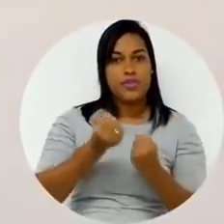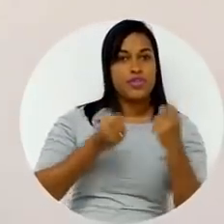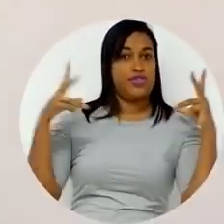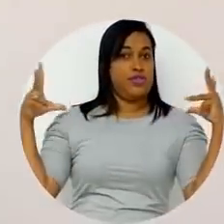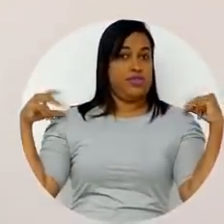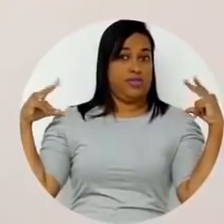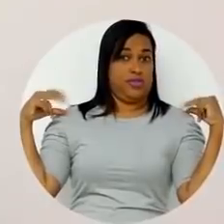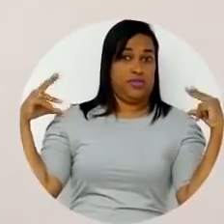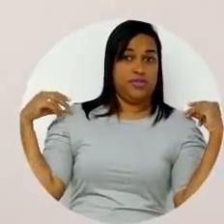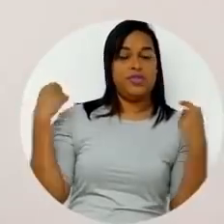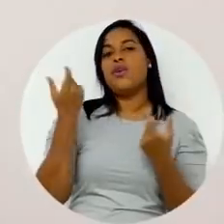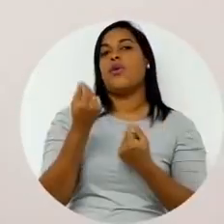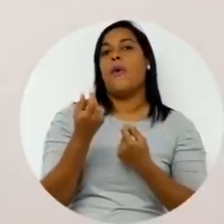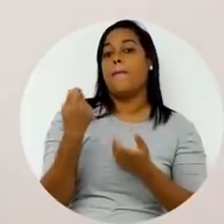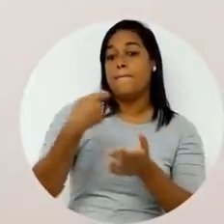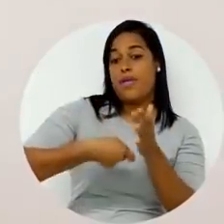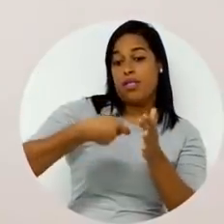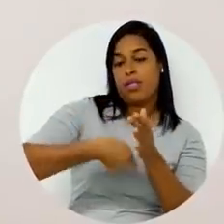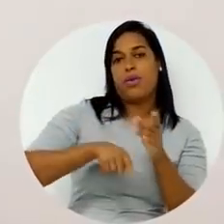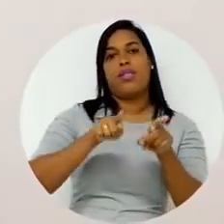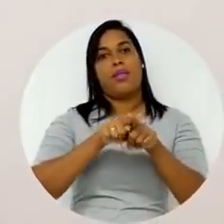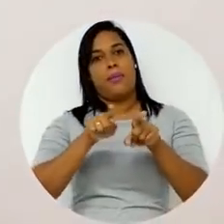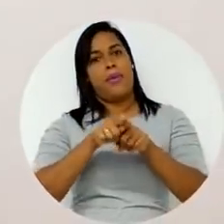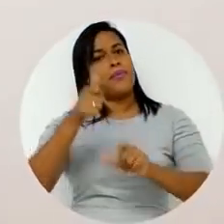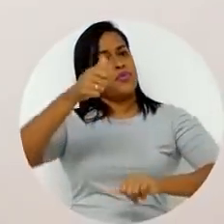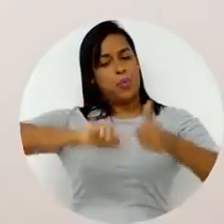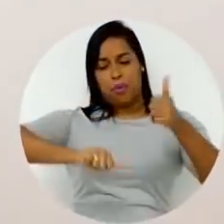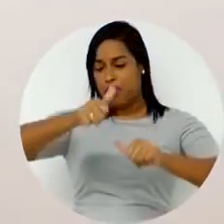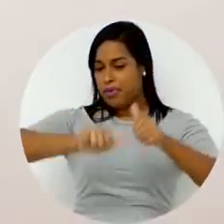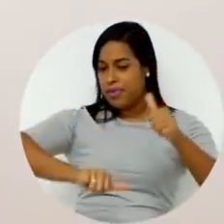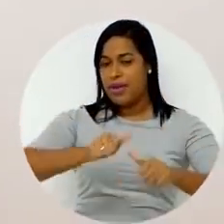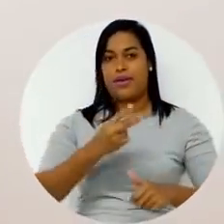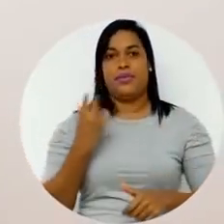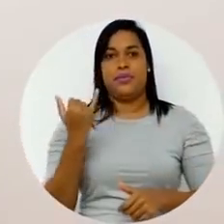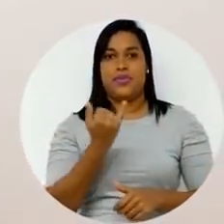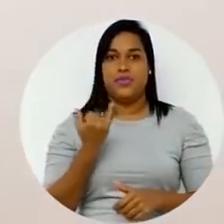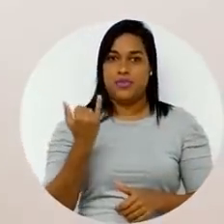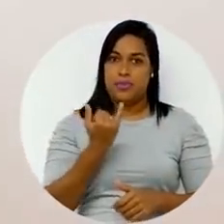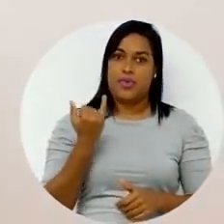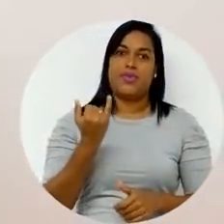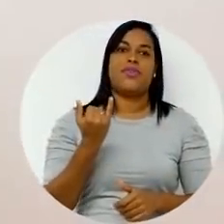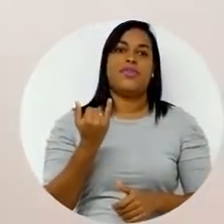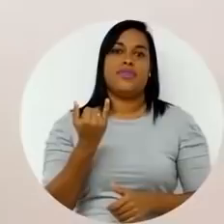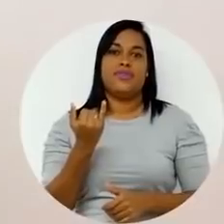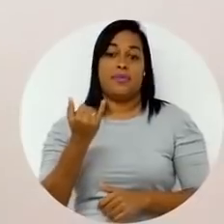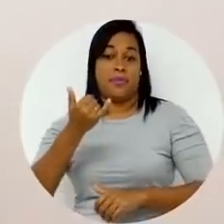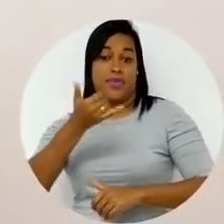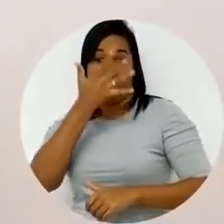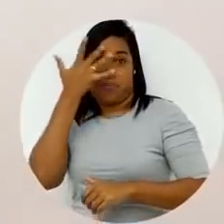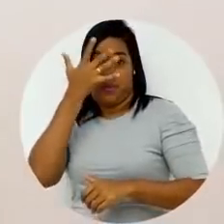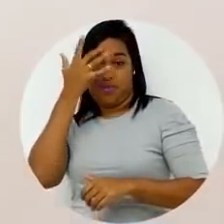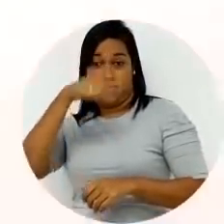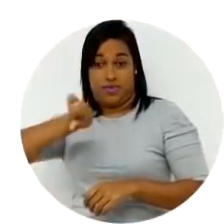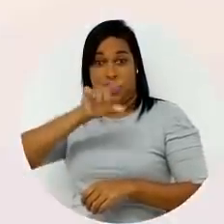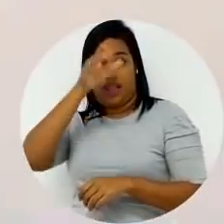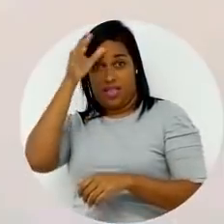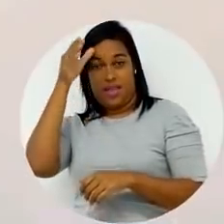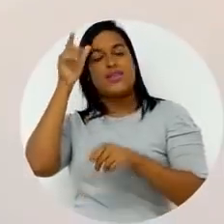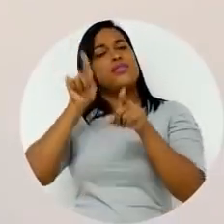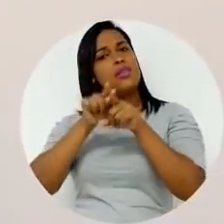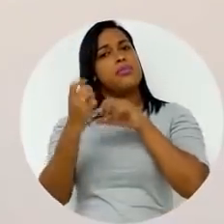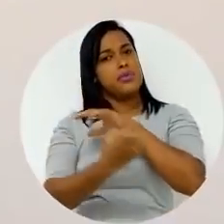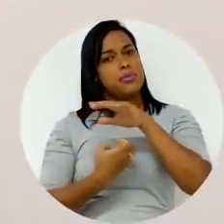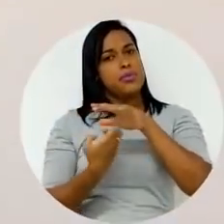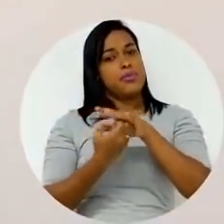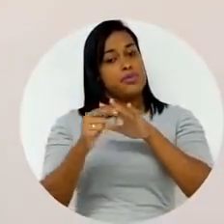ônibus, trabalhe com mais qualidade, gerando mais valor para os passageiros e também para a organização.